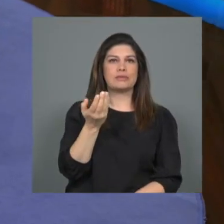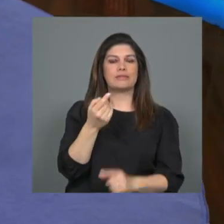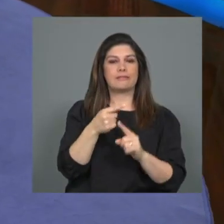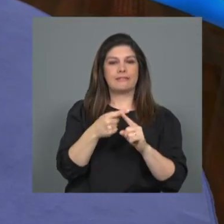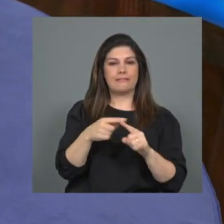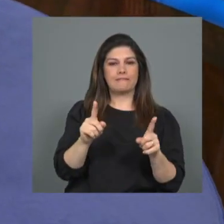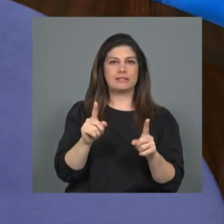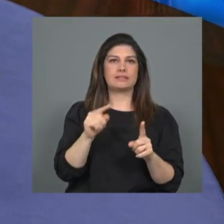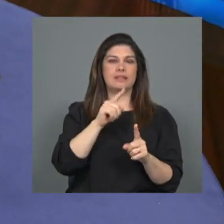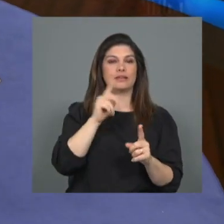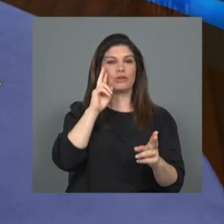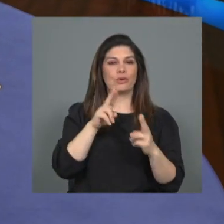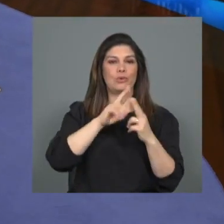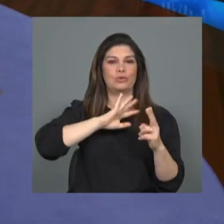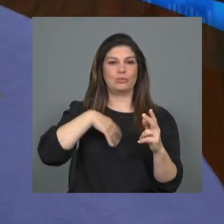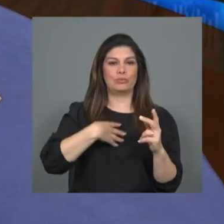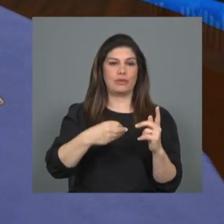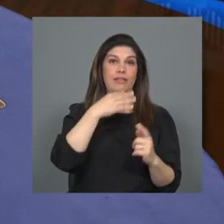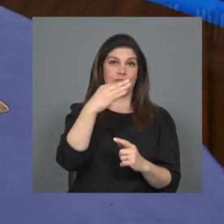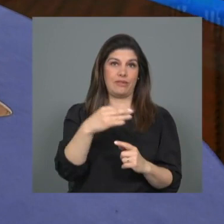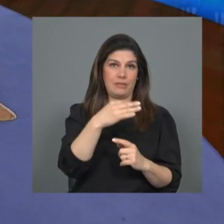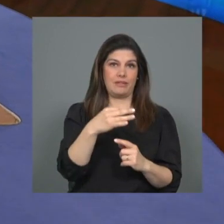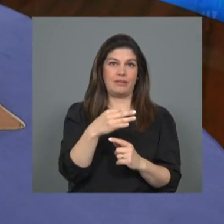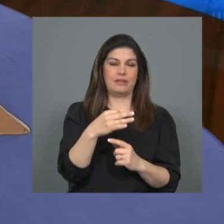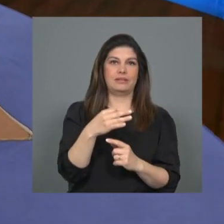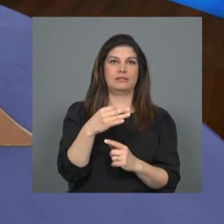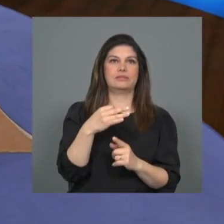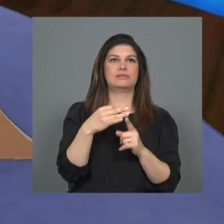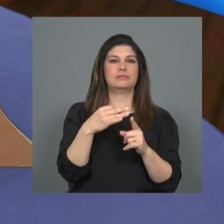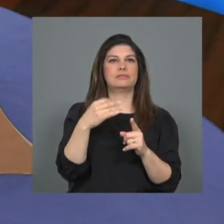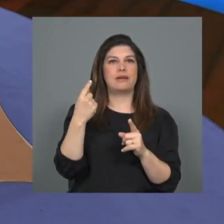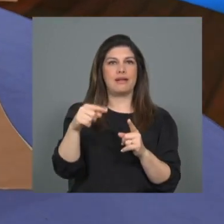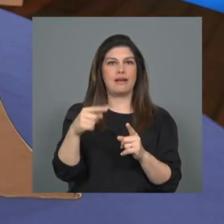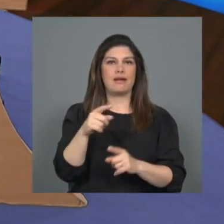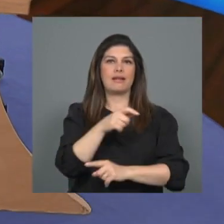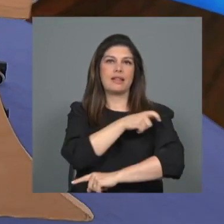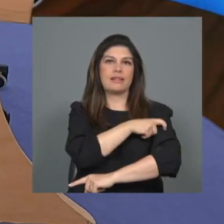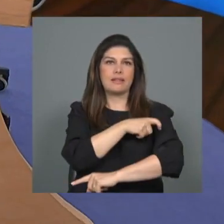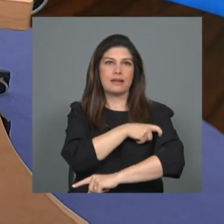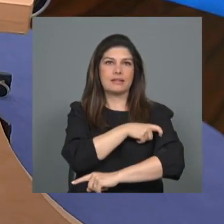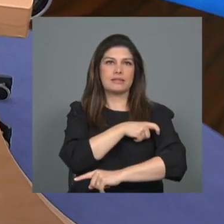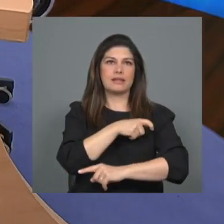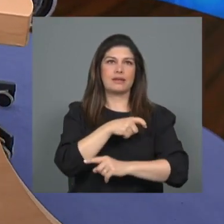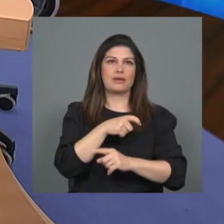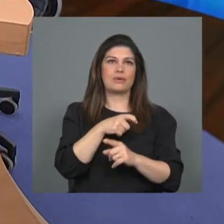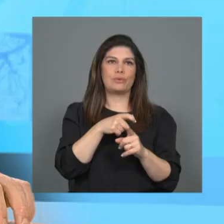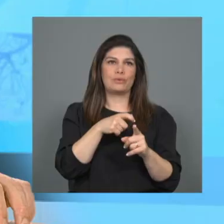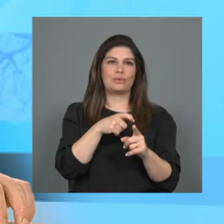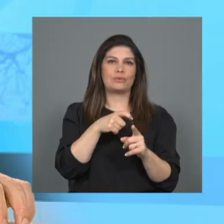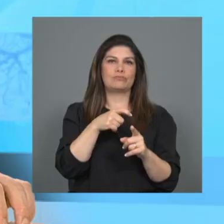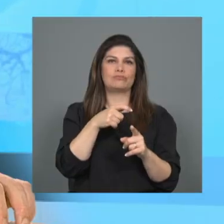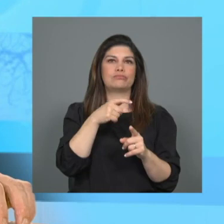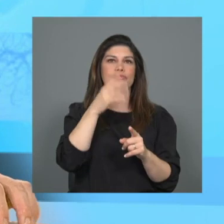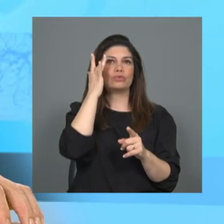deste Encontro Mundial das Famílias, pelo facto de decorrer com delegações, enfim, numericamente muito